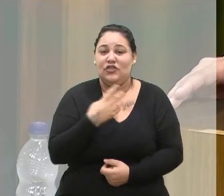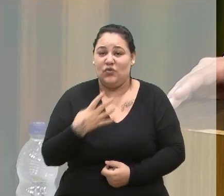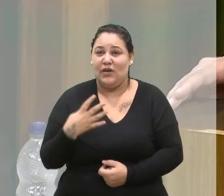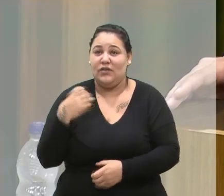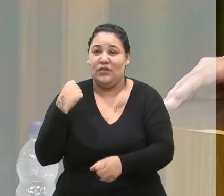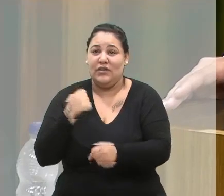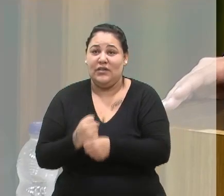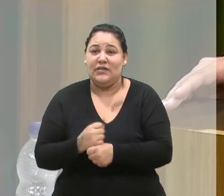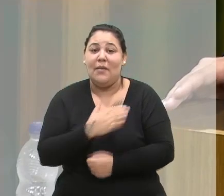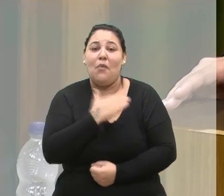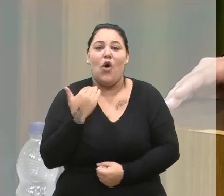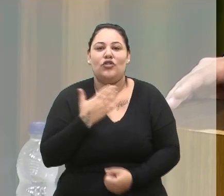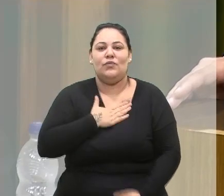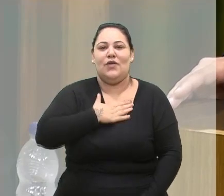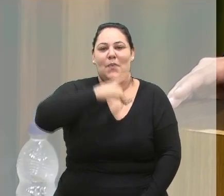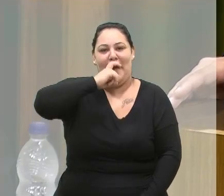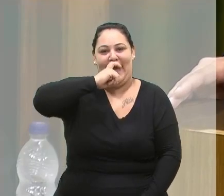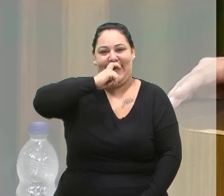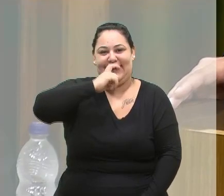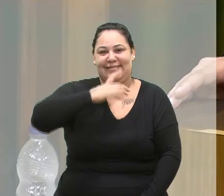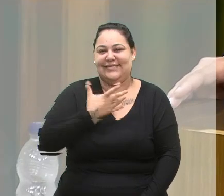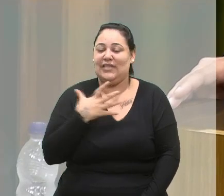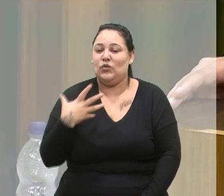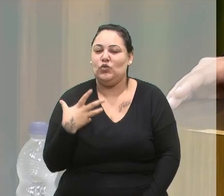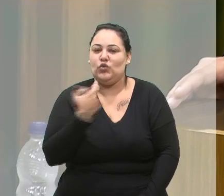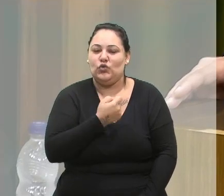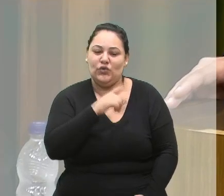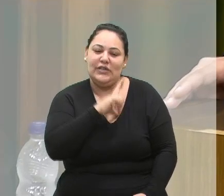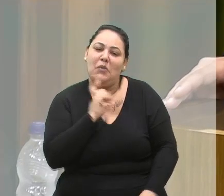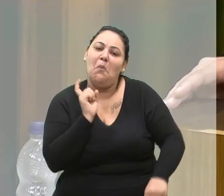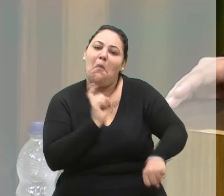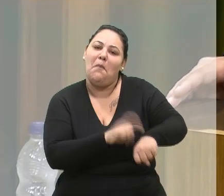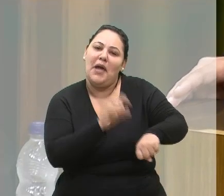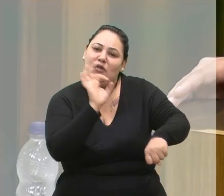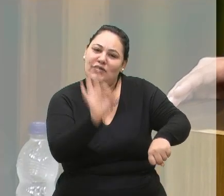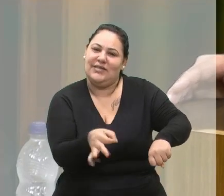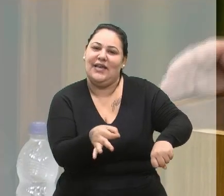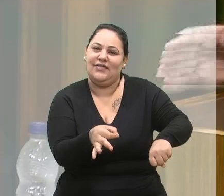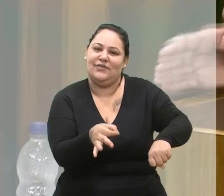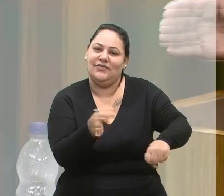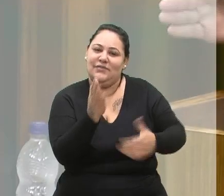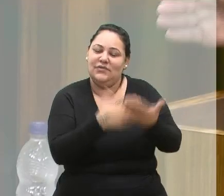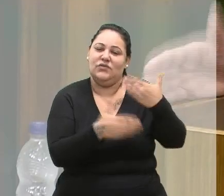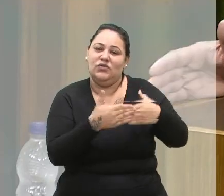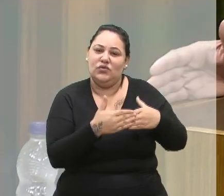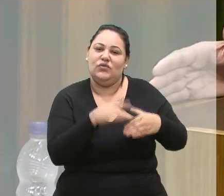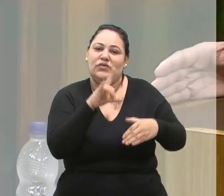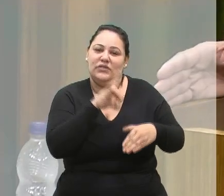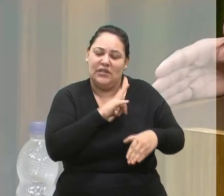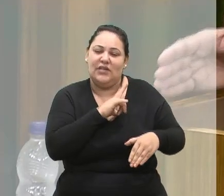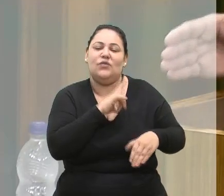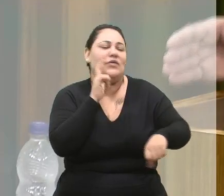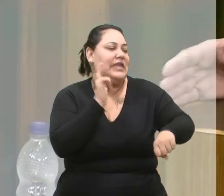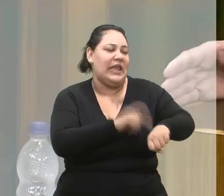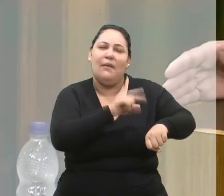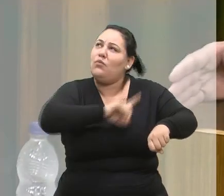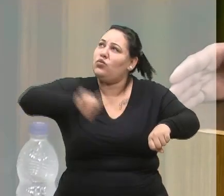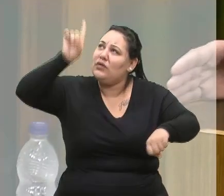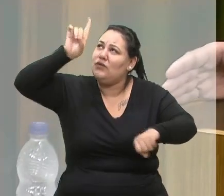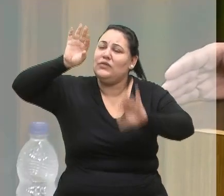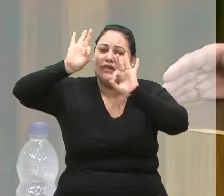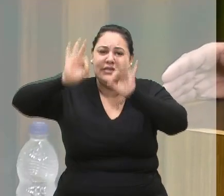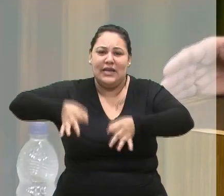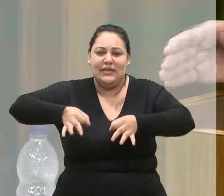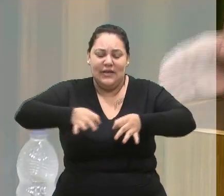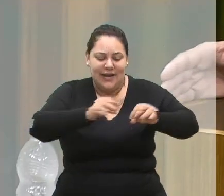pai. Então, tudo tem seu momento, tudo tem sua hora, tudo no tempo de Deus. Plantamos a semente